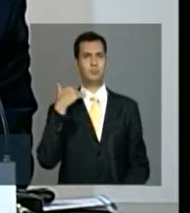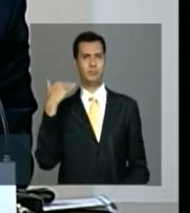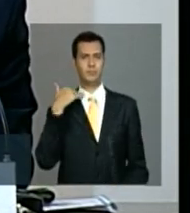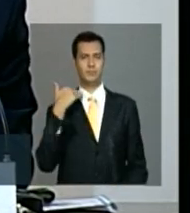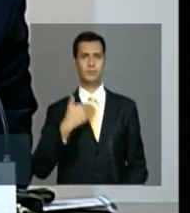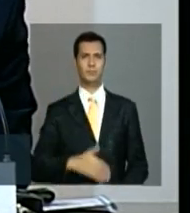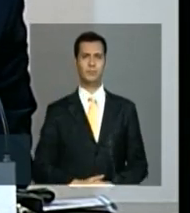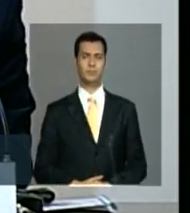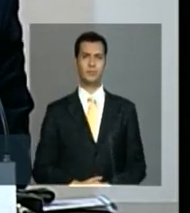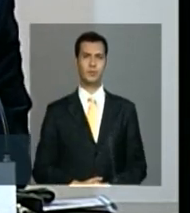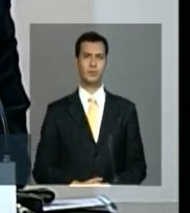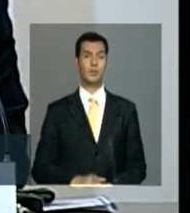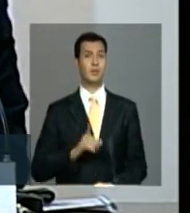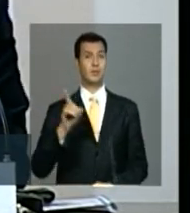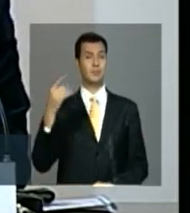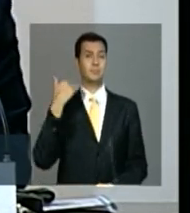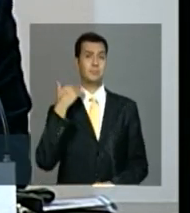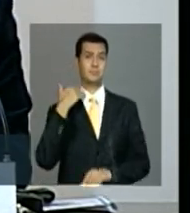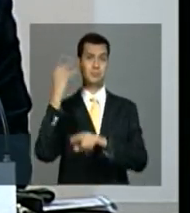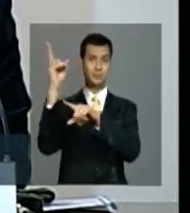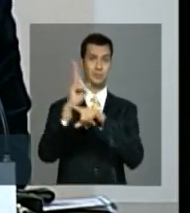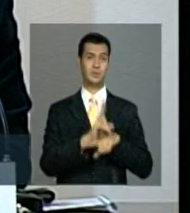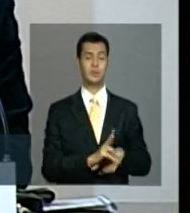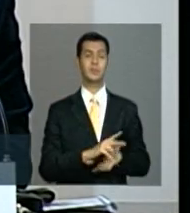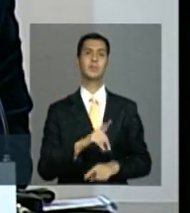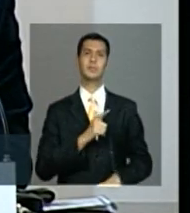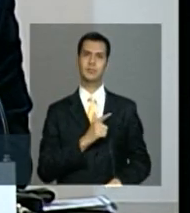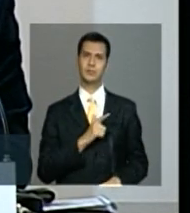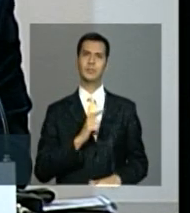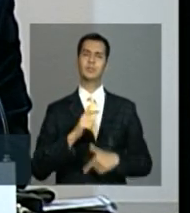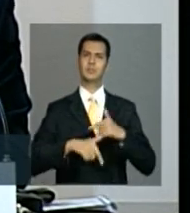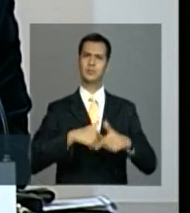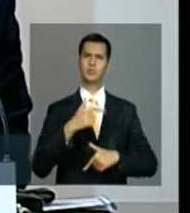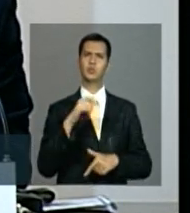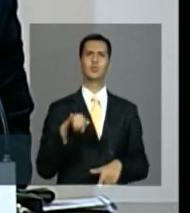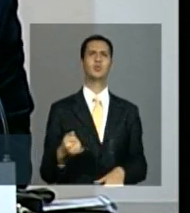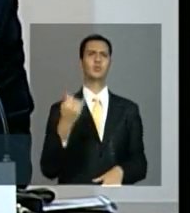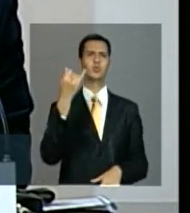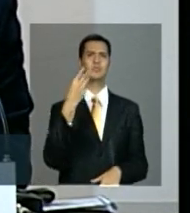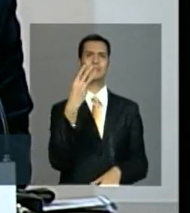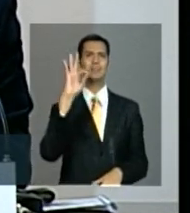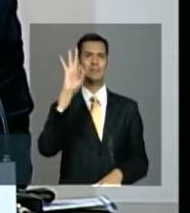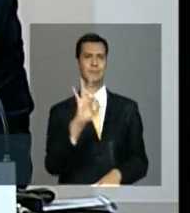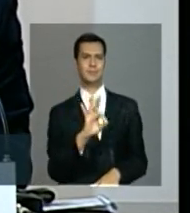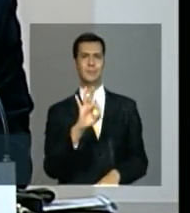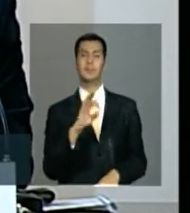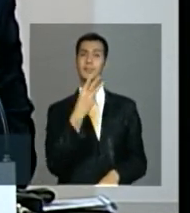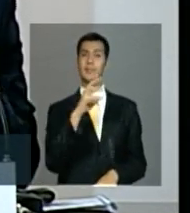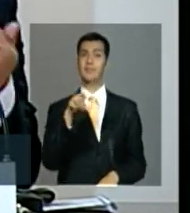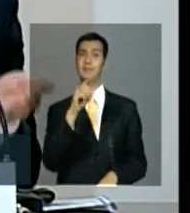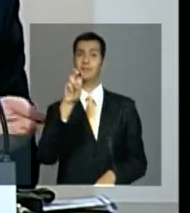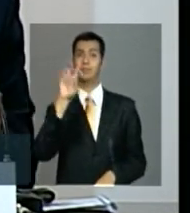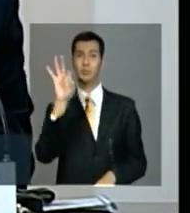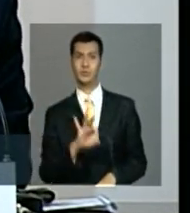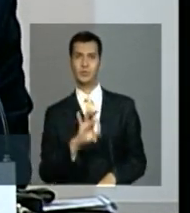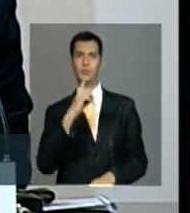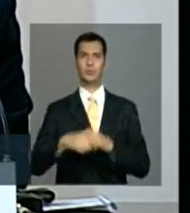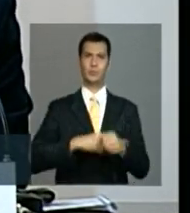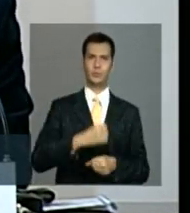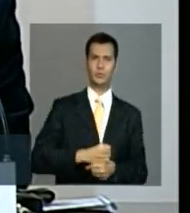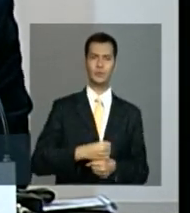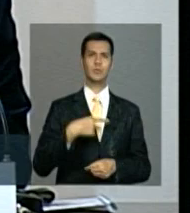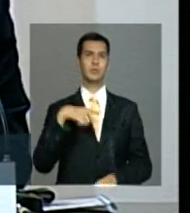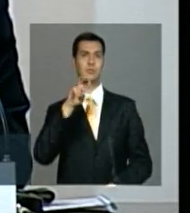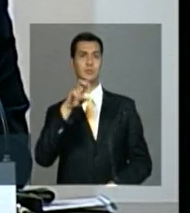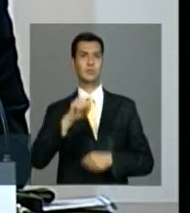são recursos eh para essas demais atividades produtivas a juros de 3,5 ao ano um ano de carência e cinco para